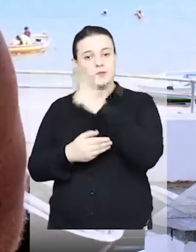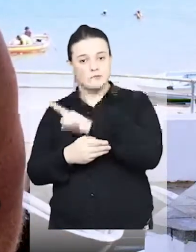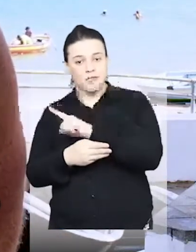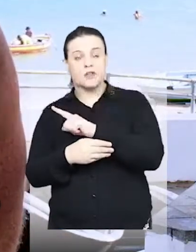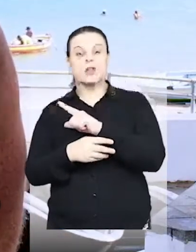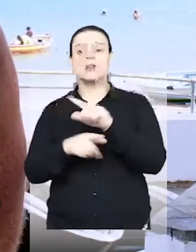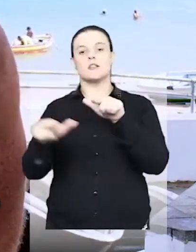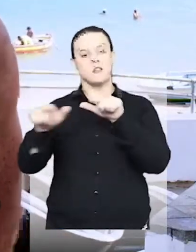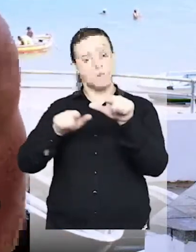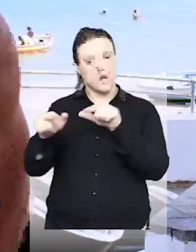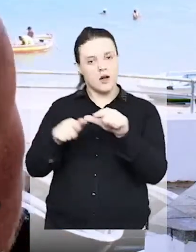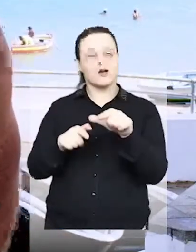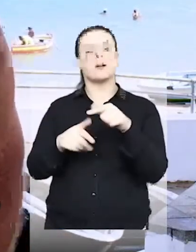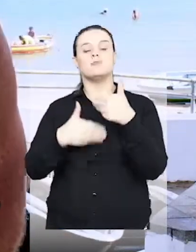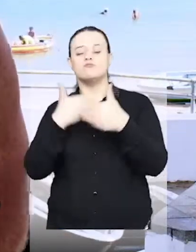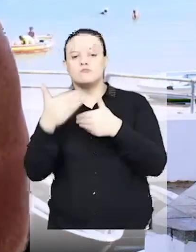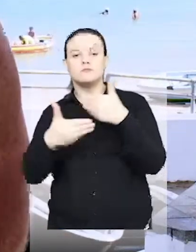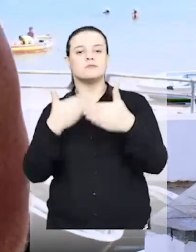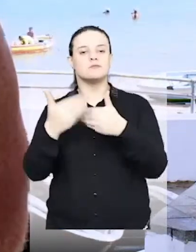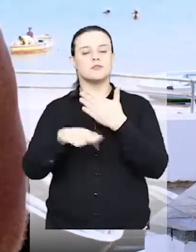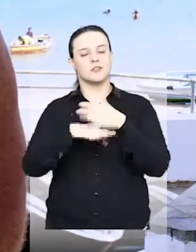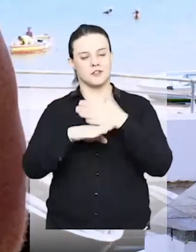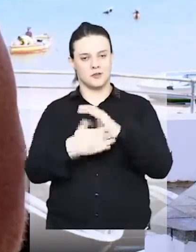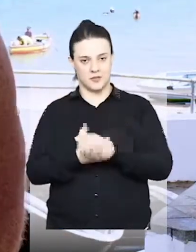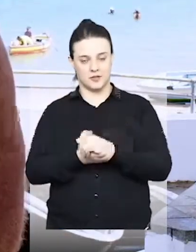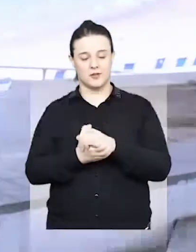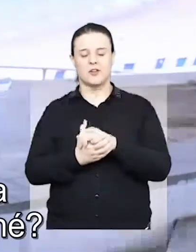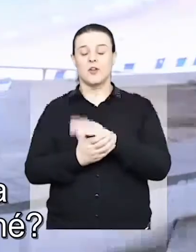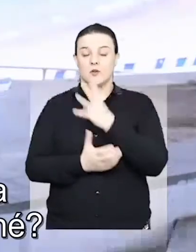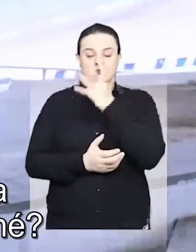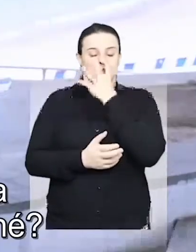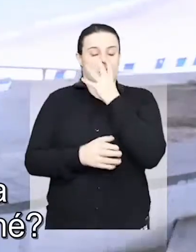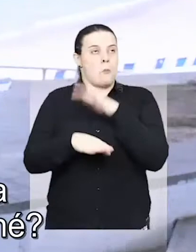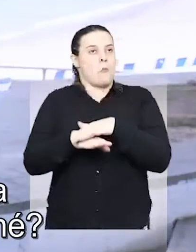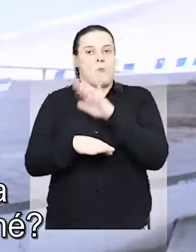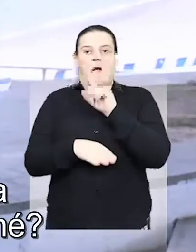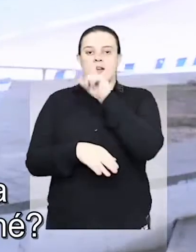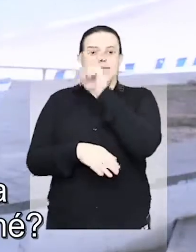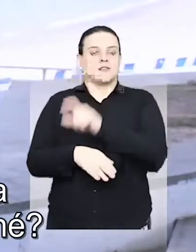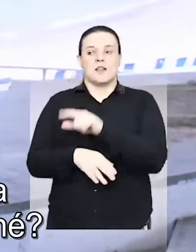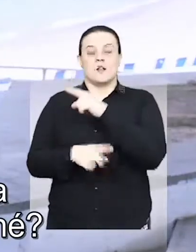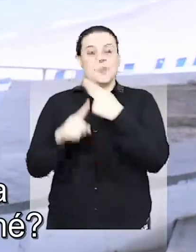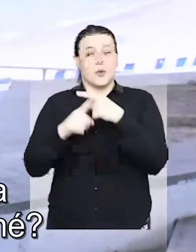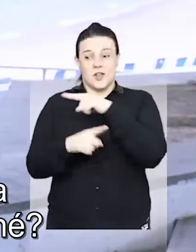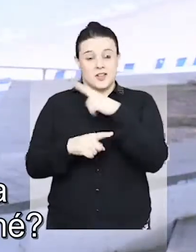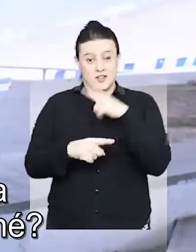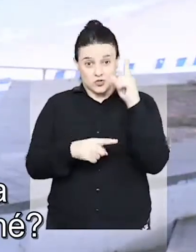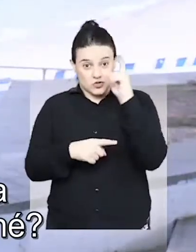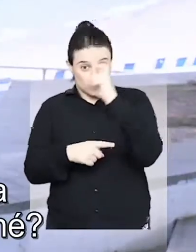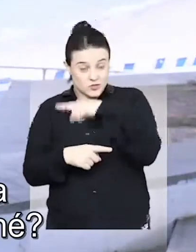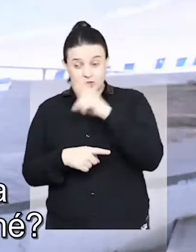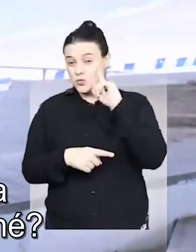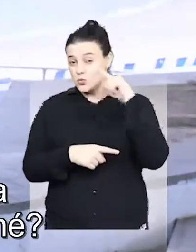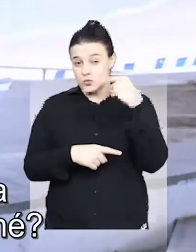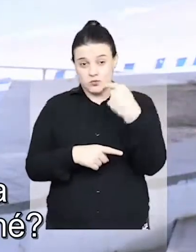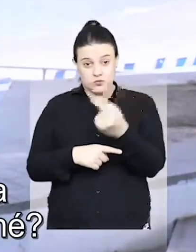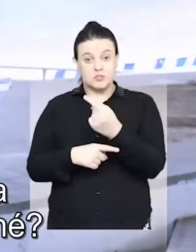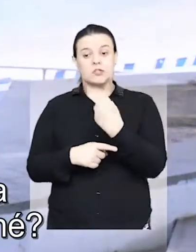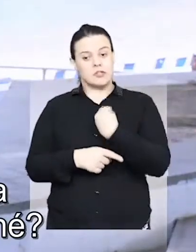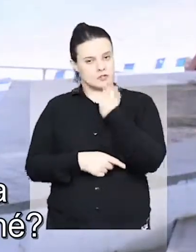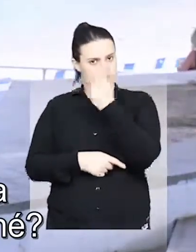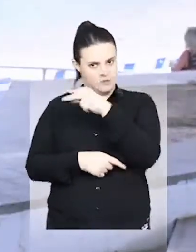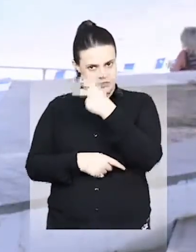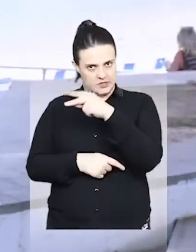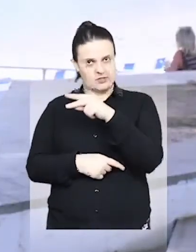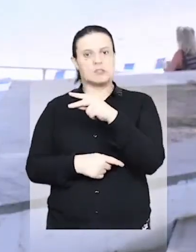trocando trabalho, vai trocando treinamento. O que eu mais admiro de Felipe é a dificuldade que ele tem no dia a dia,